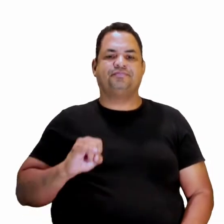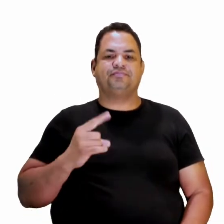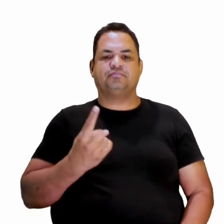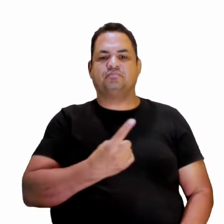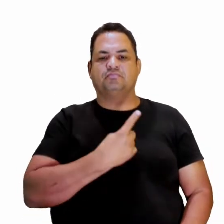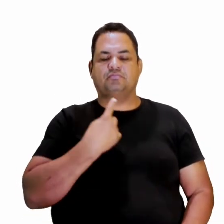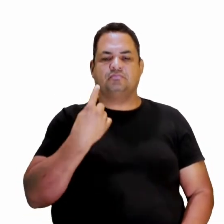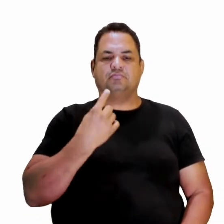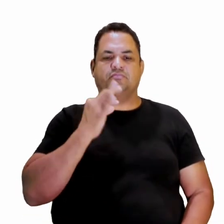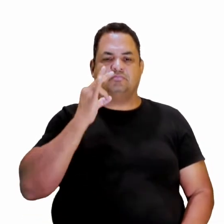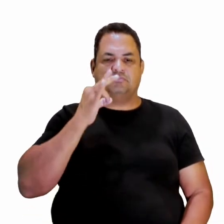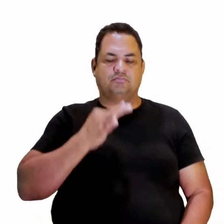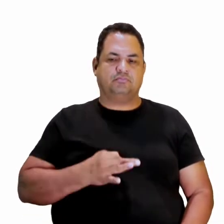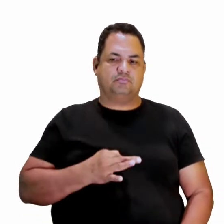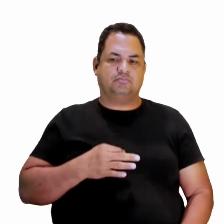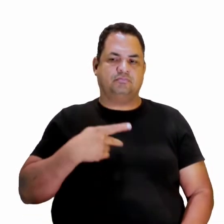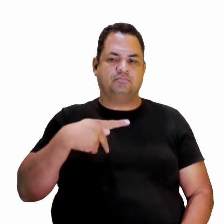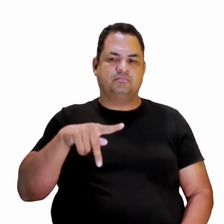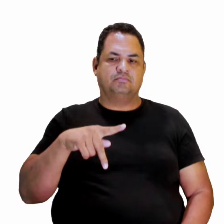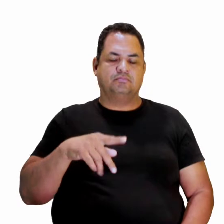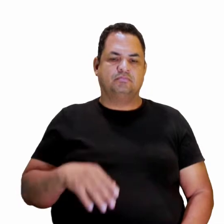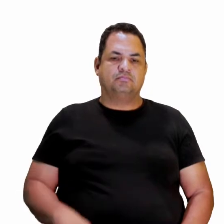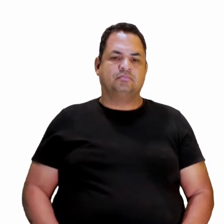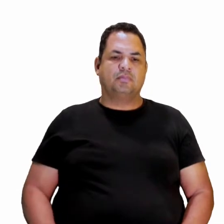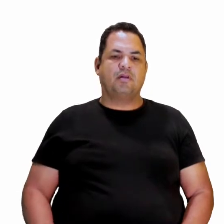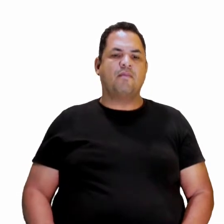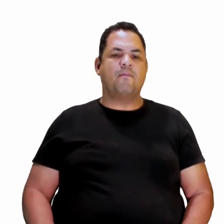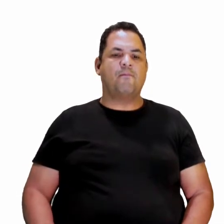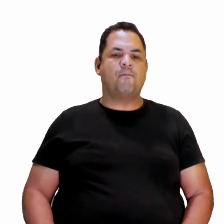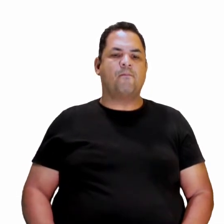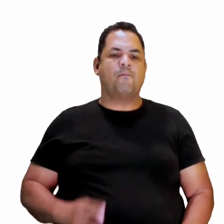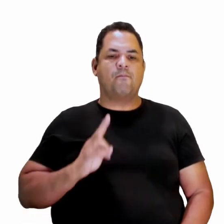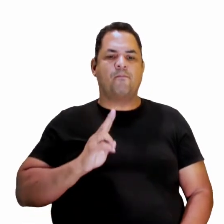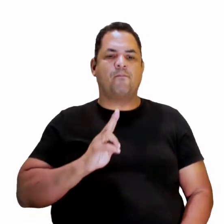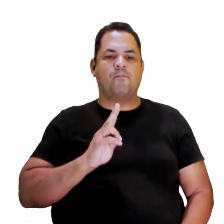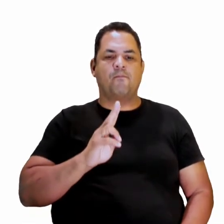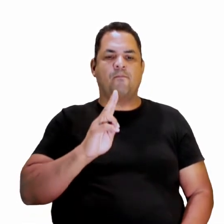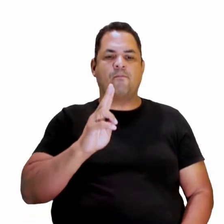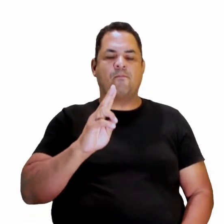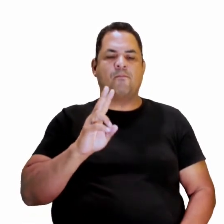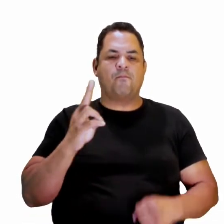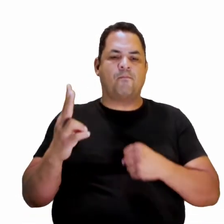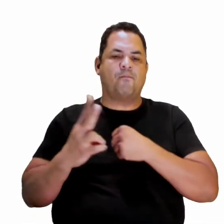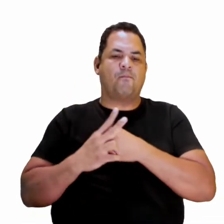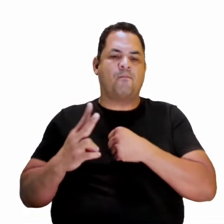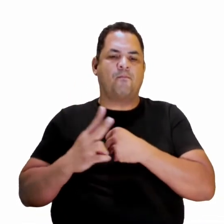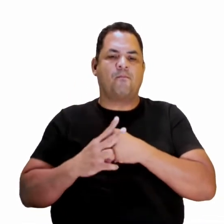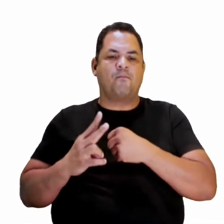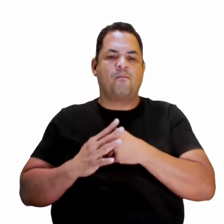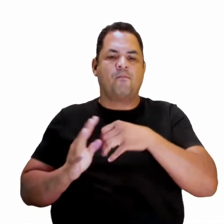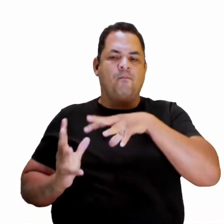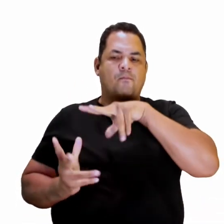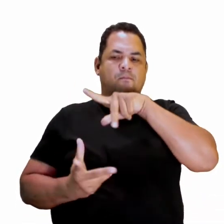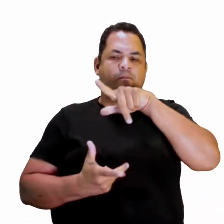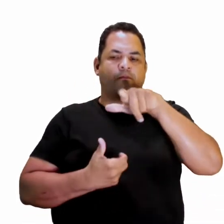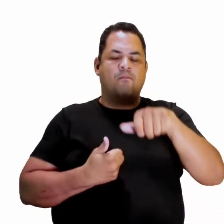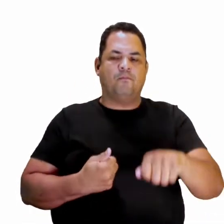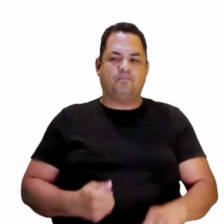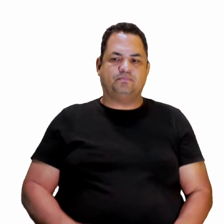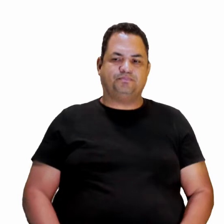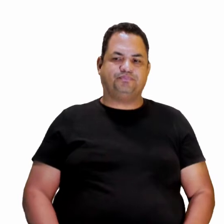fazendo o suficiente para quê? To conserve our planet, para conservar